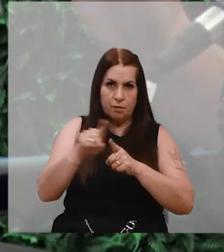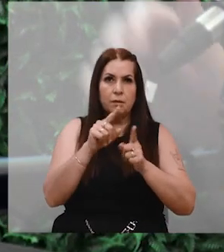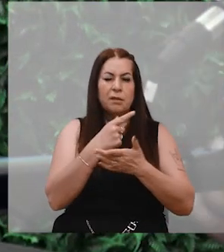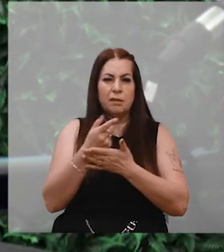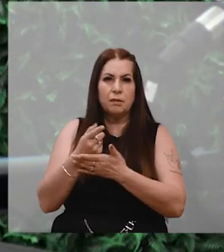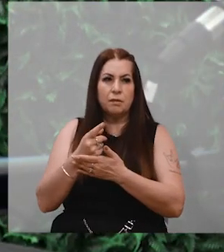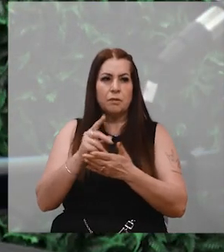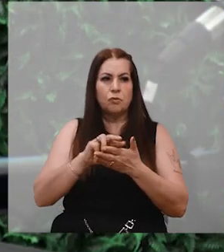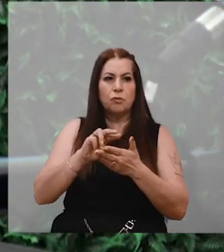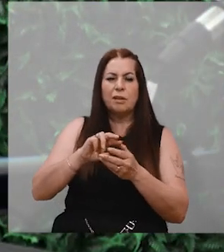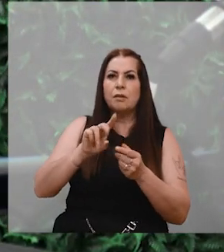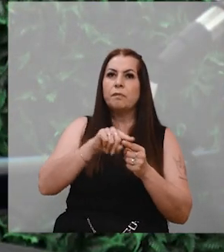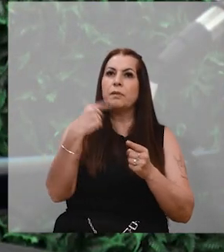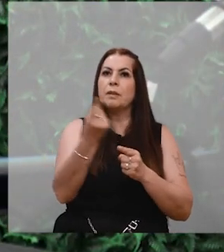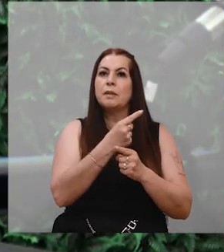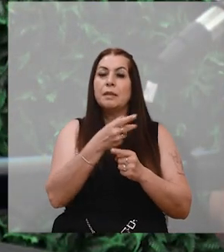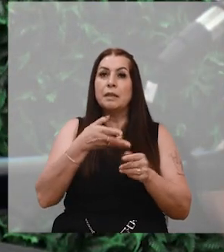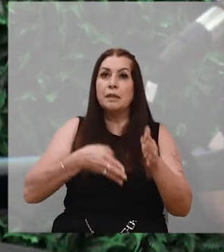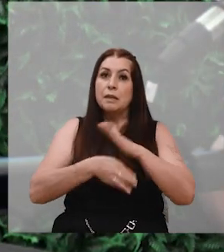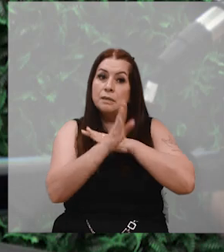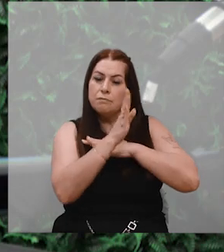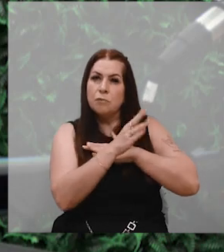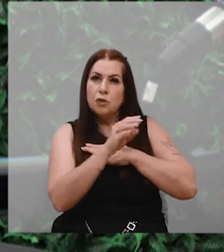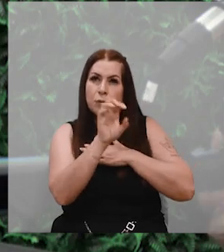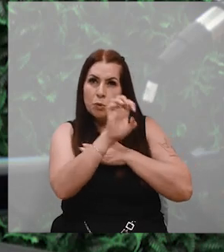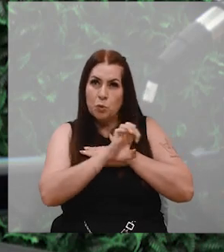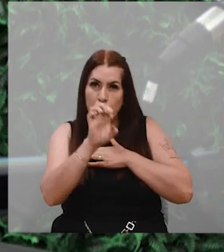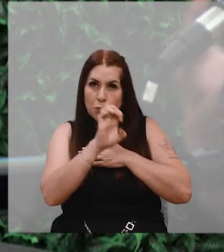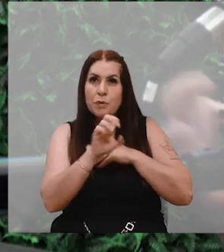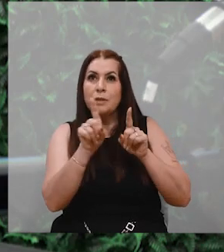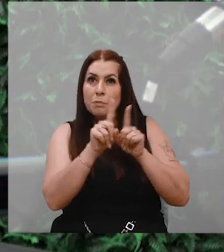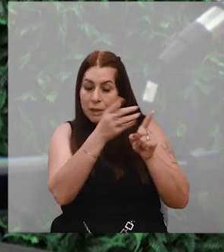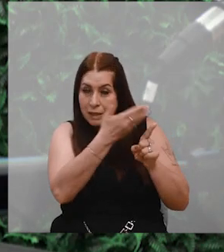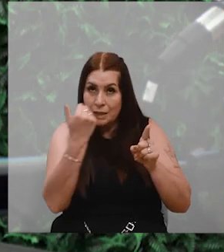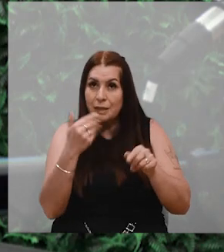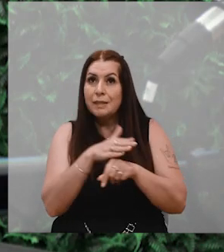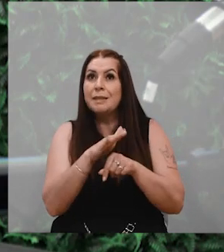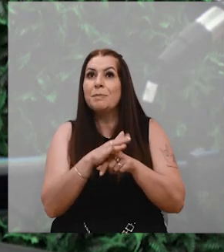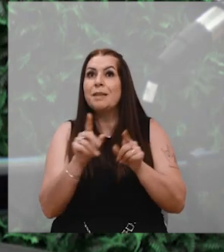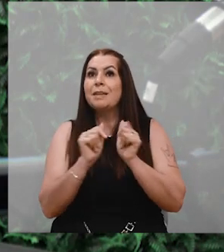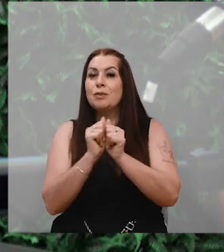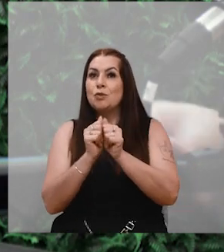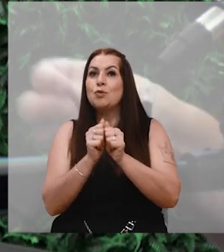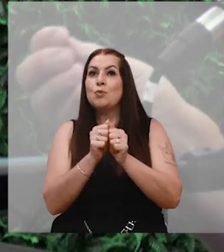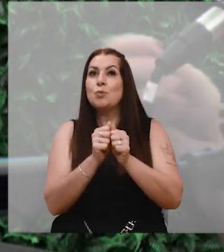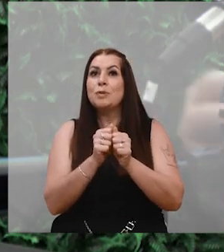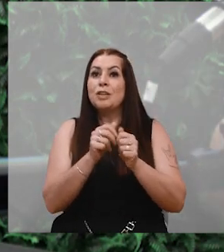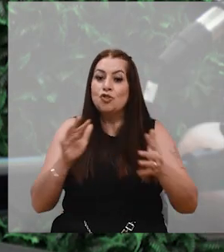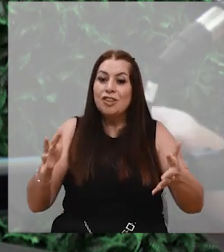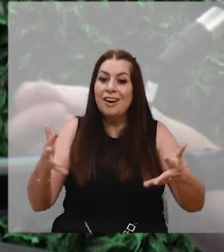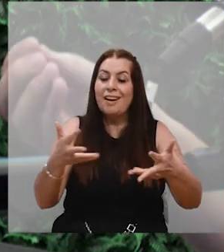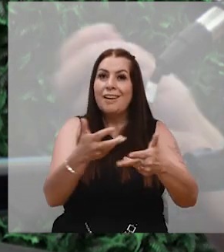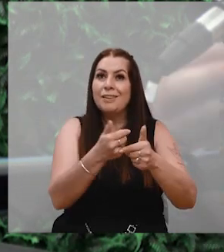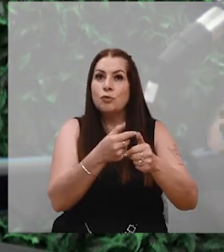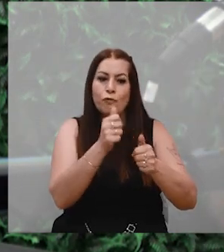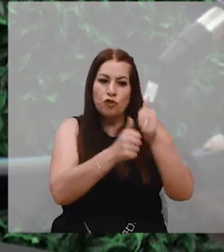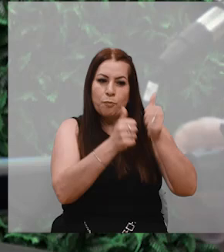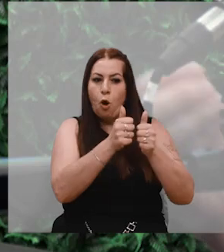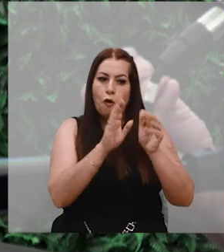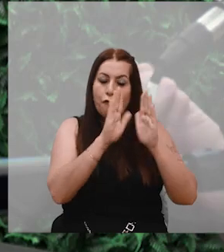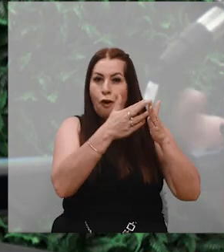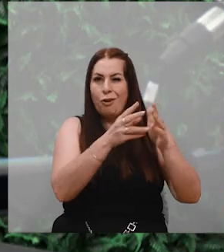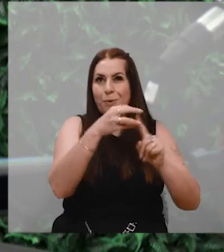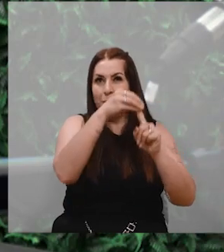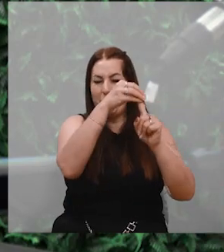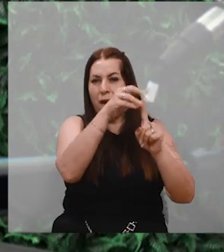antes de embarcar para a Europa, para participar dos Jogos. Então, a gente também trouxe tirando só do futebol, que é a